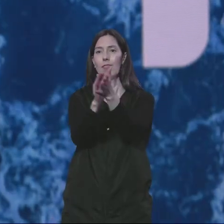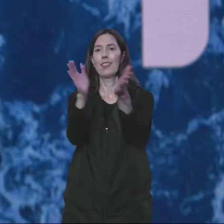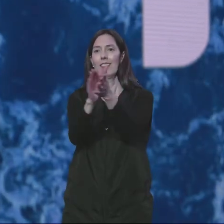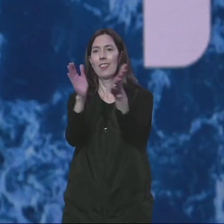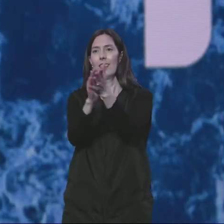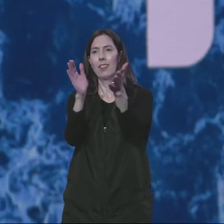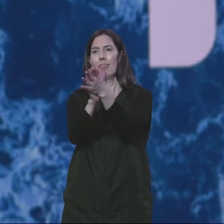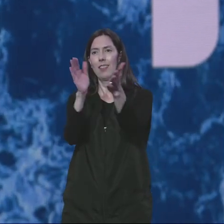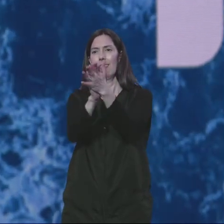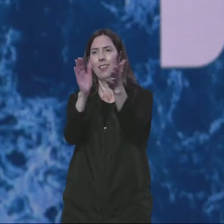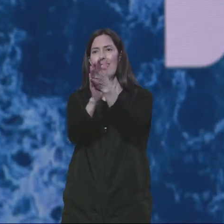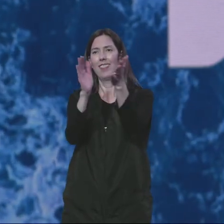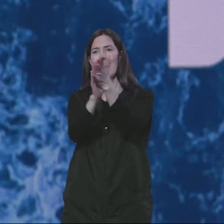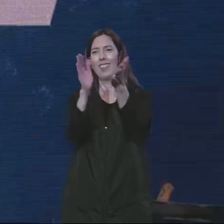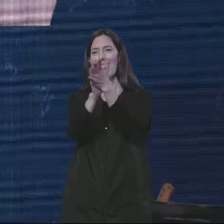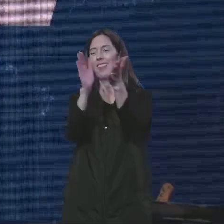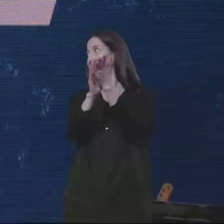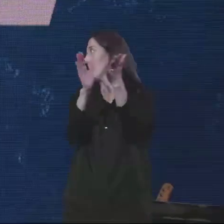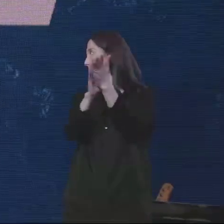menina, muito bom.